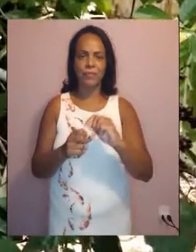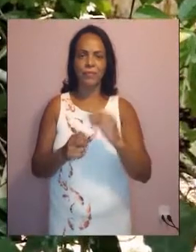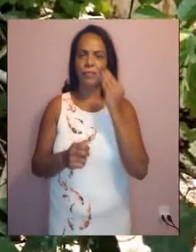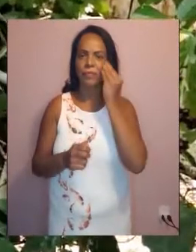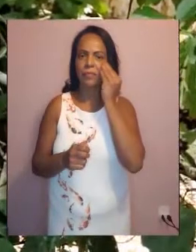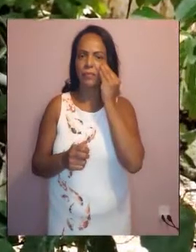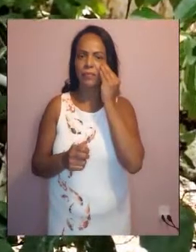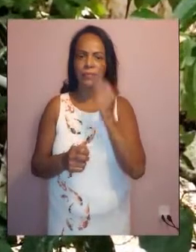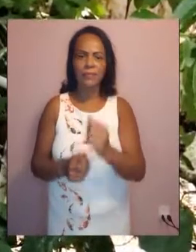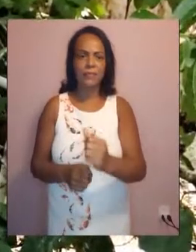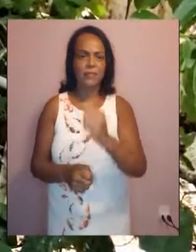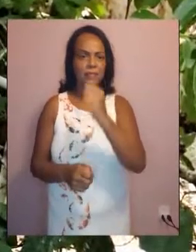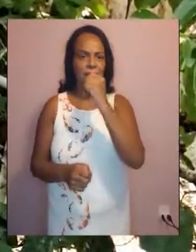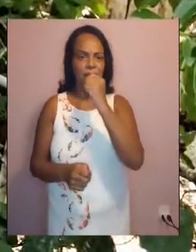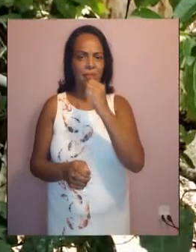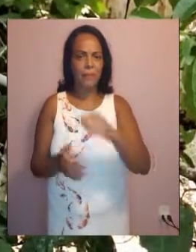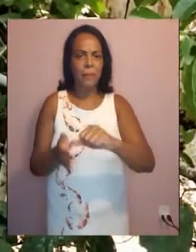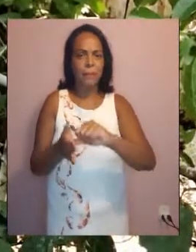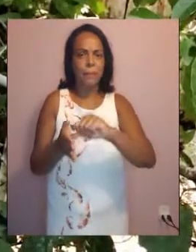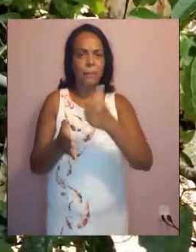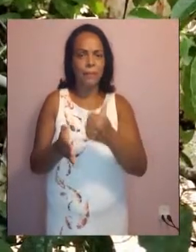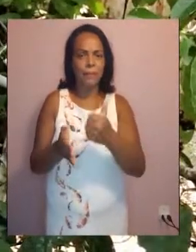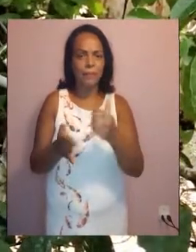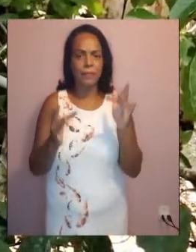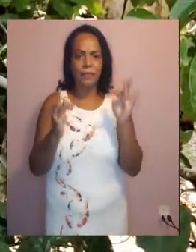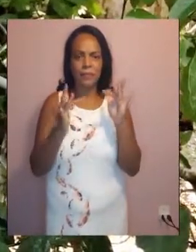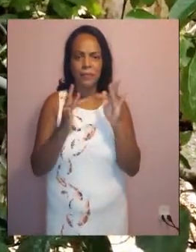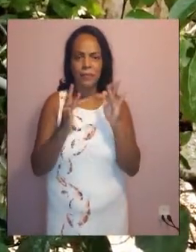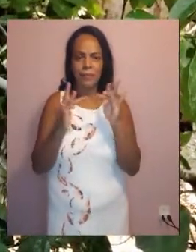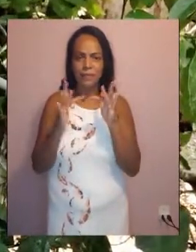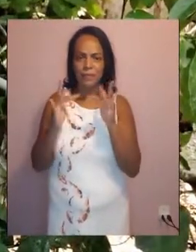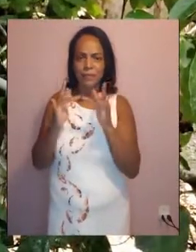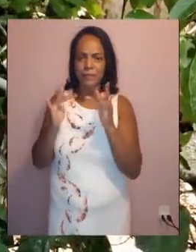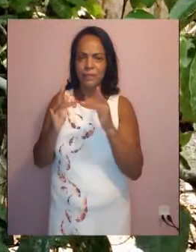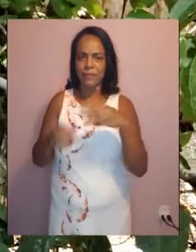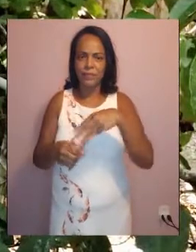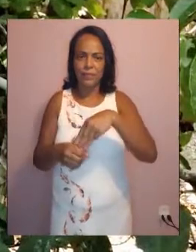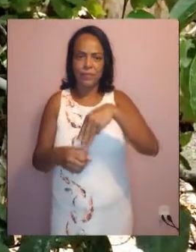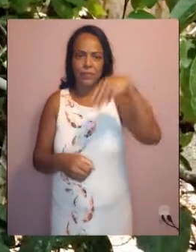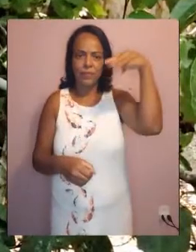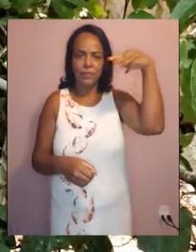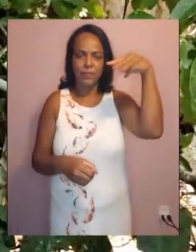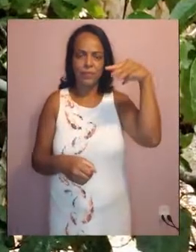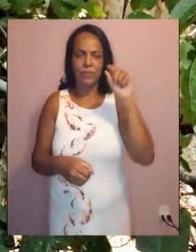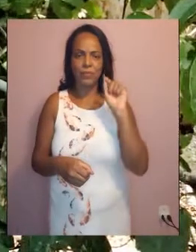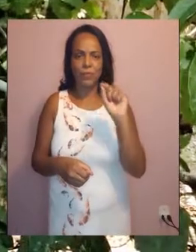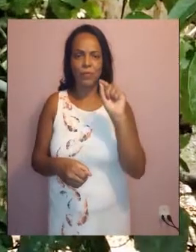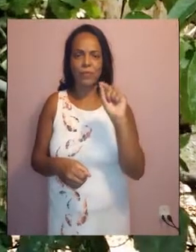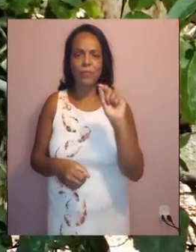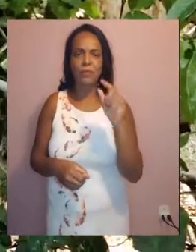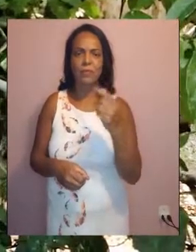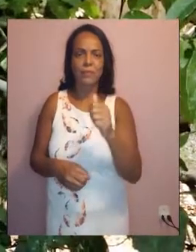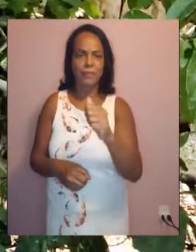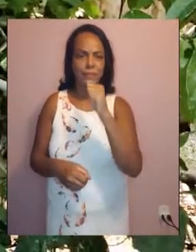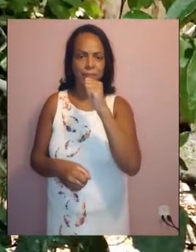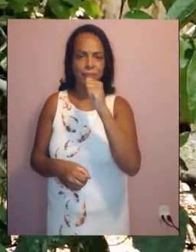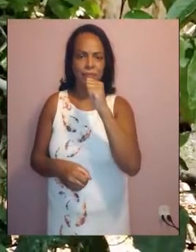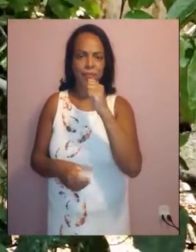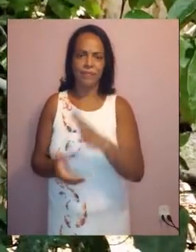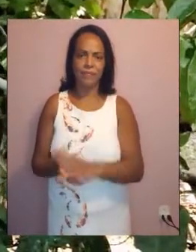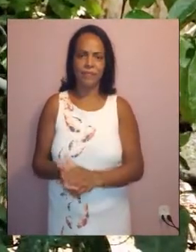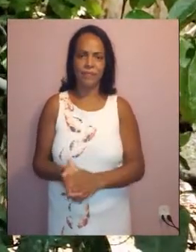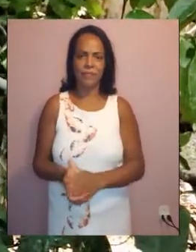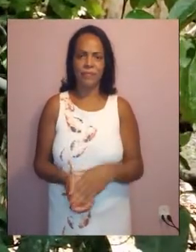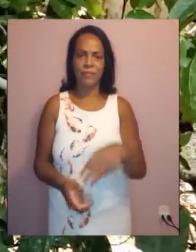seu primeiro contato com essa bebida. Aí ele disse que tomou